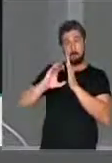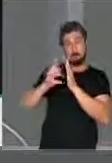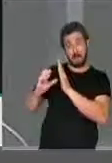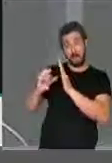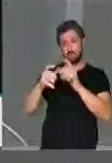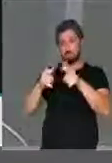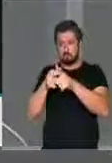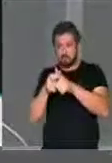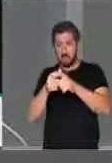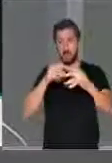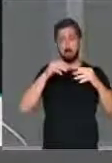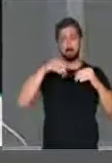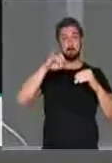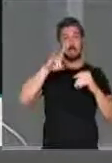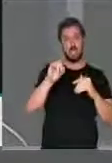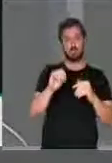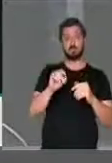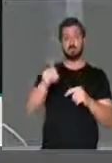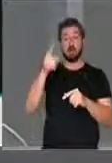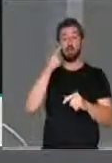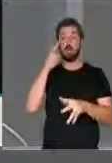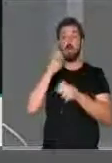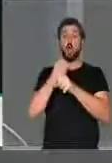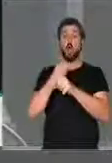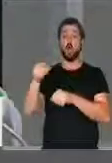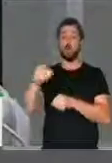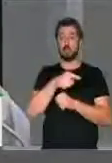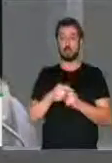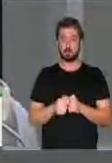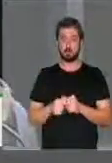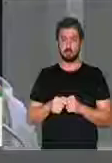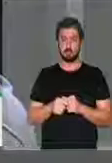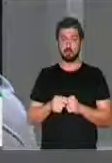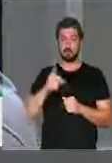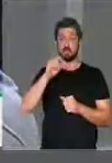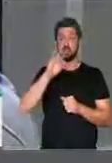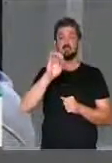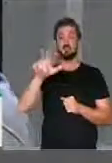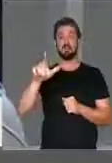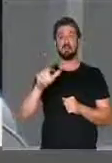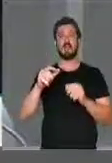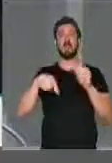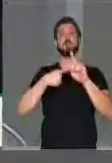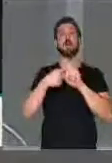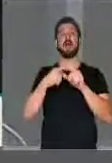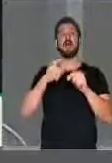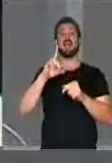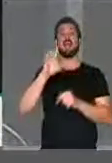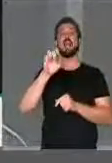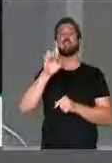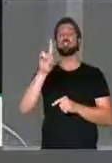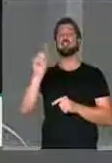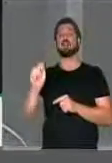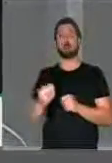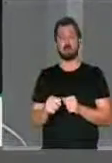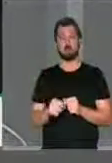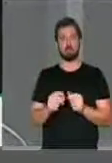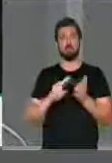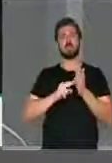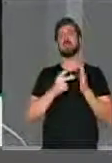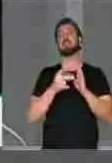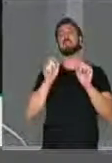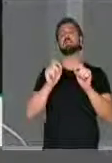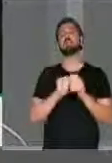pequenos e médios. Vão fazer as contas sobre o sistema distrital com legenda. O que é que significa esse